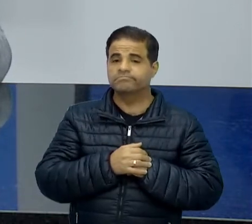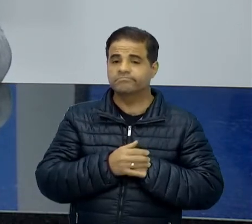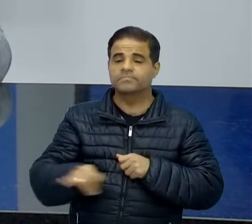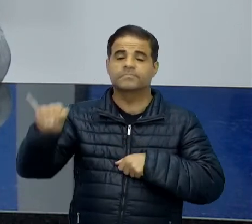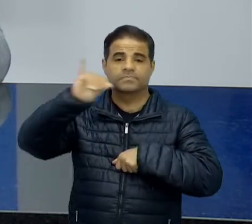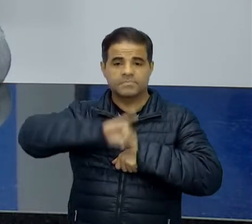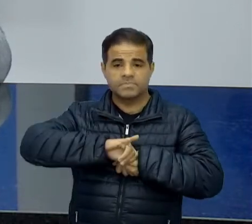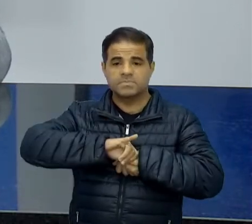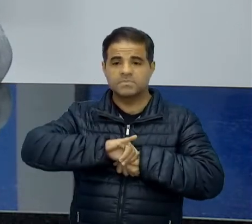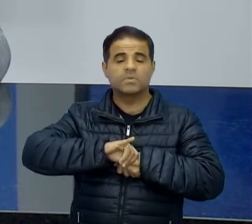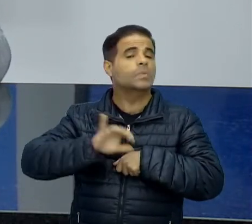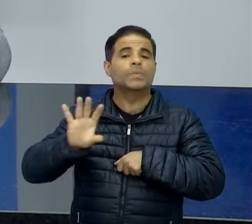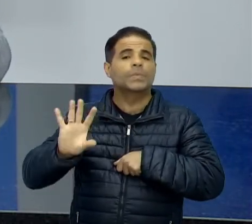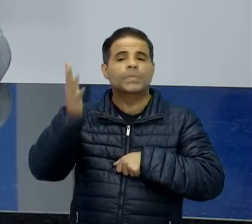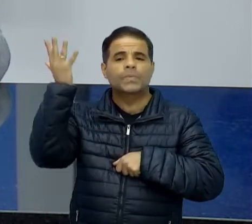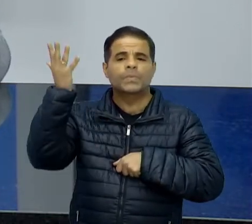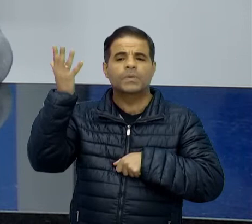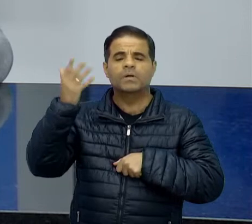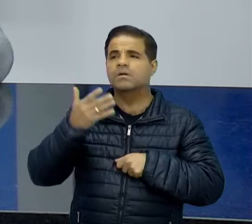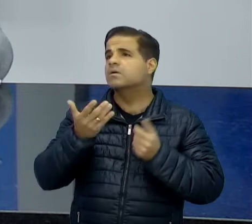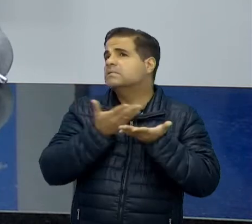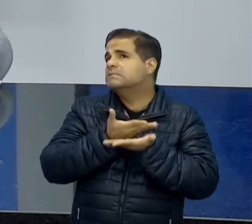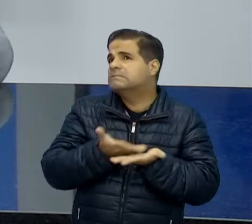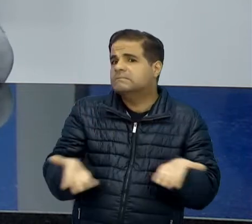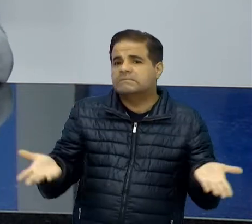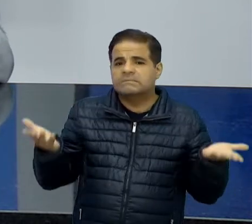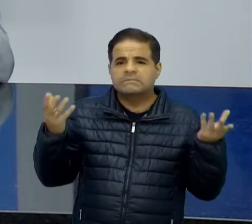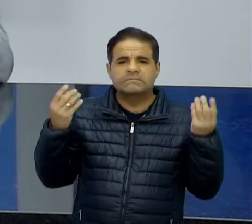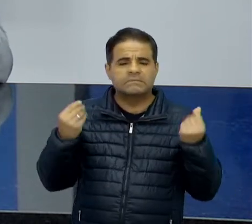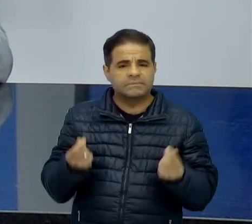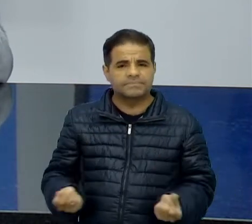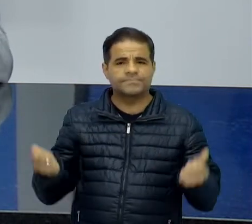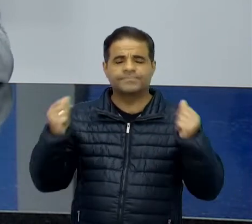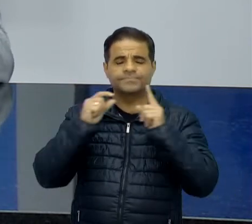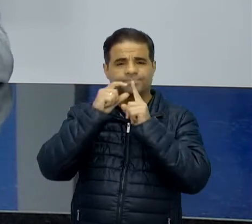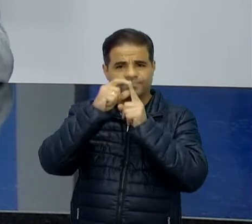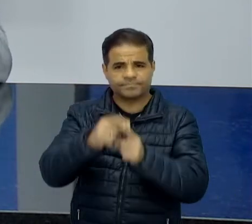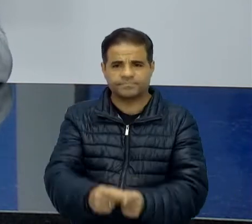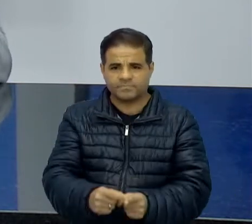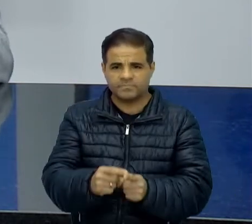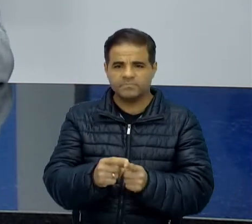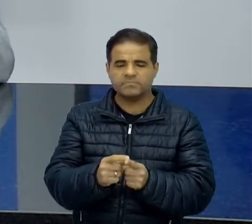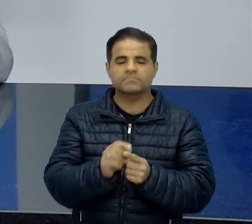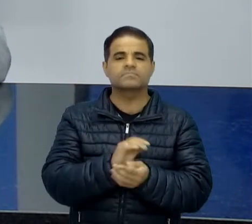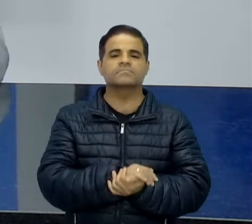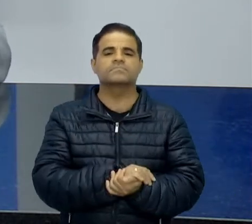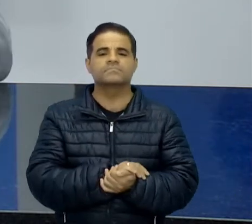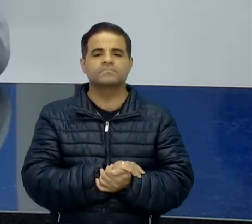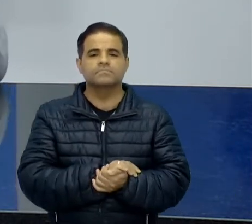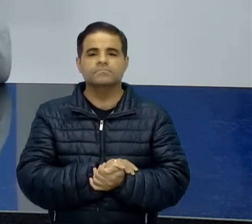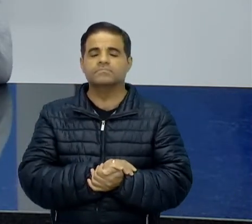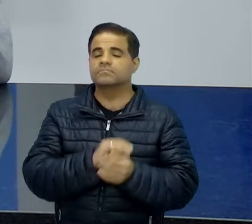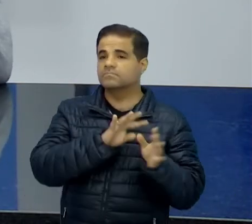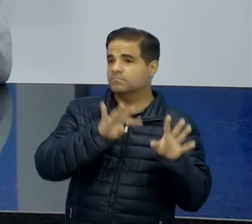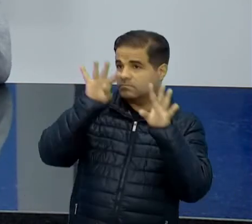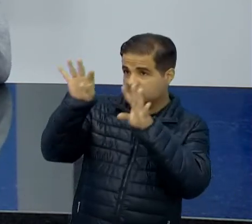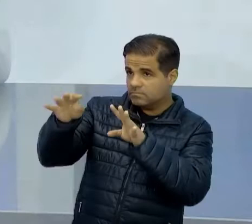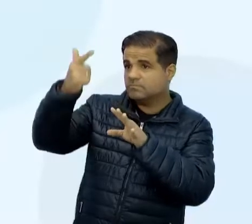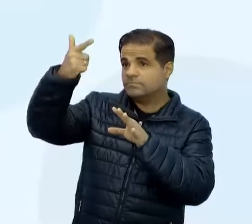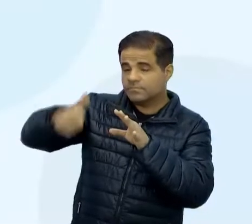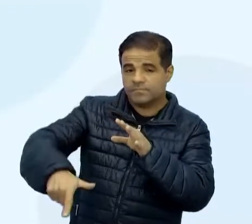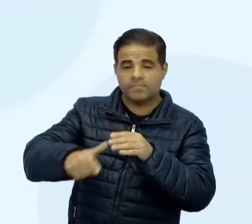da cidade acabou se transformando e elas acabaram indo morar nas periferias. Beleza? Vamos lá para a nossa tela mais uma